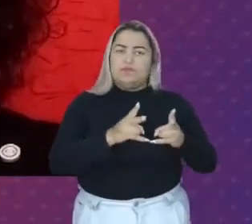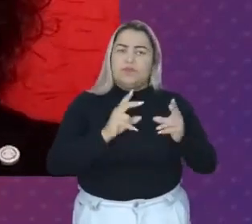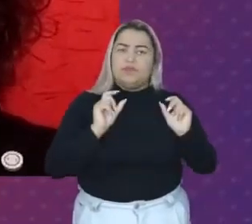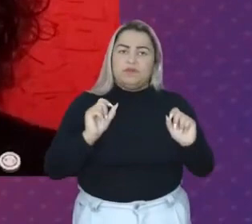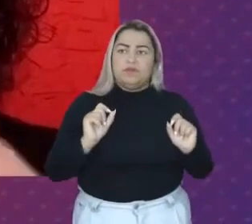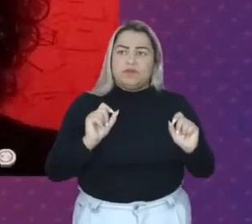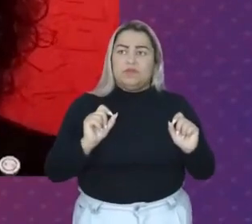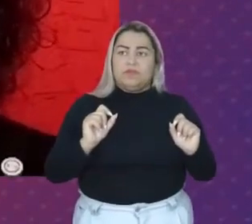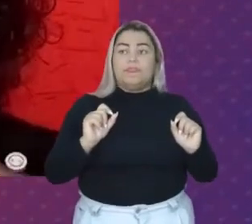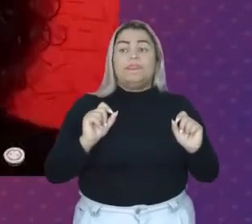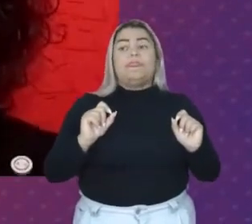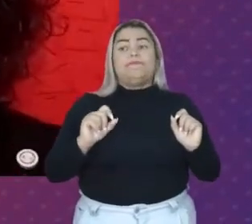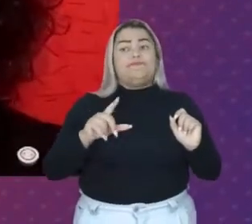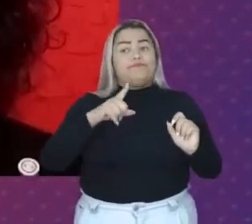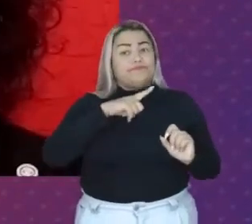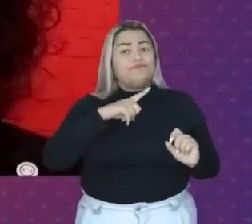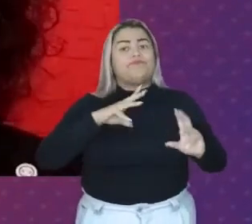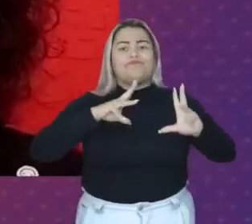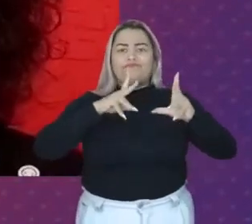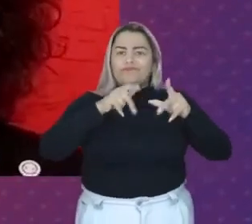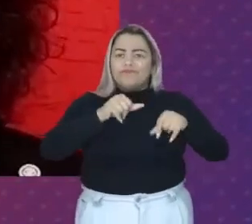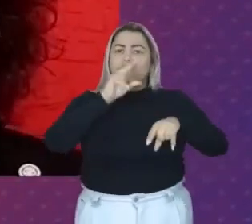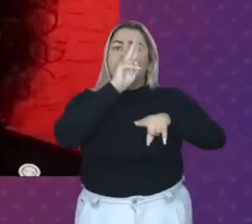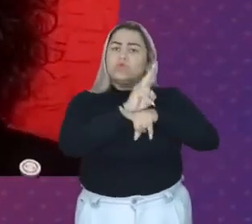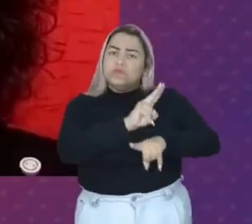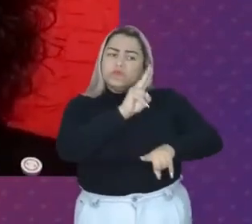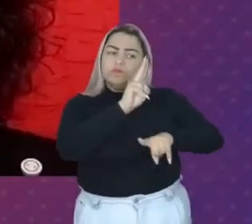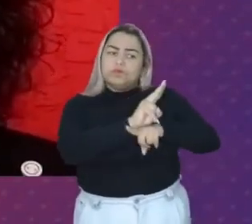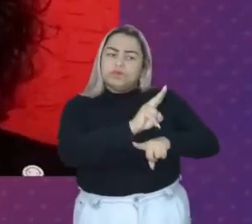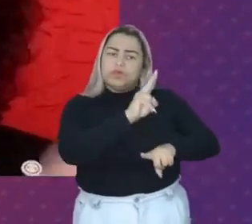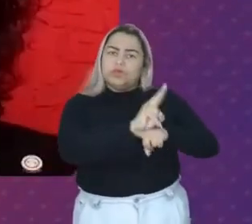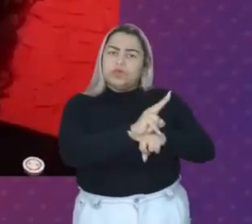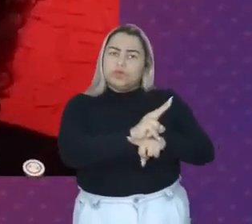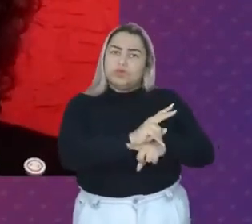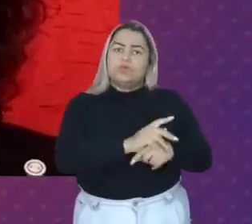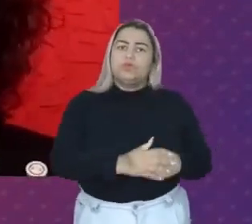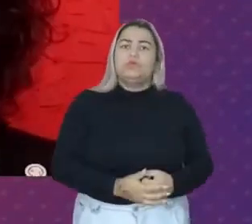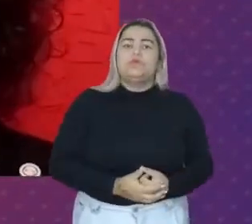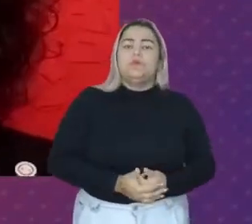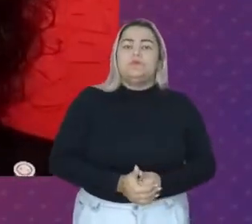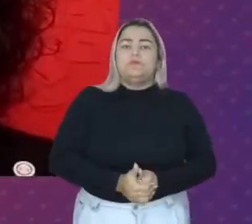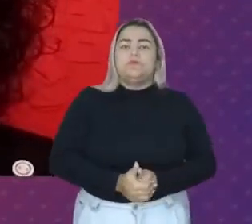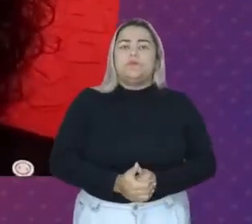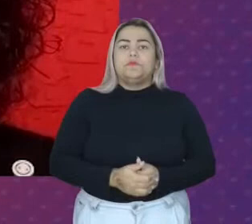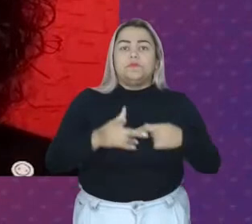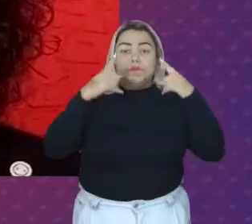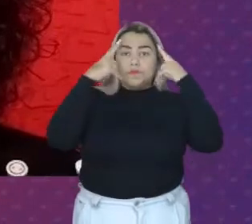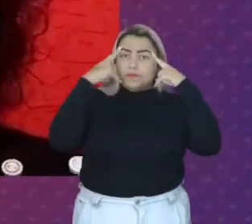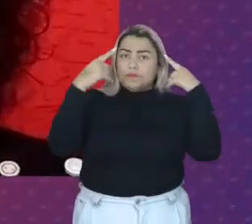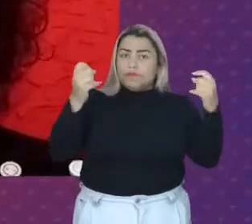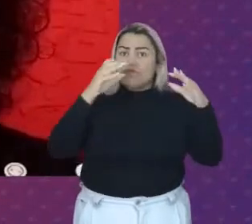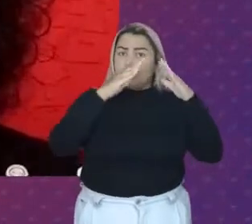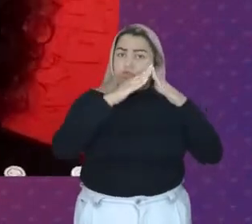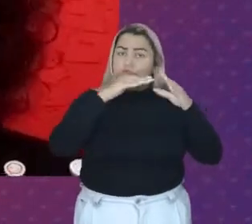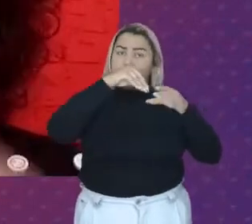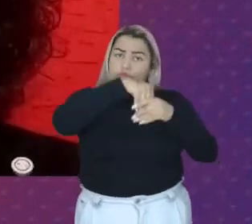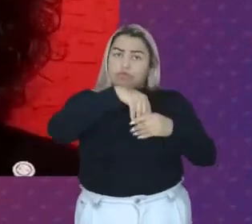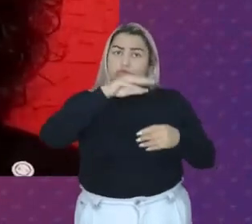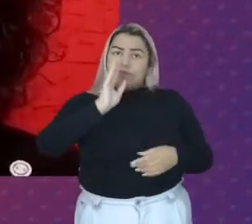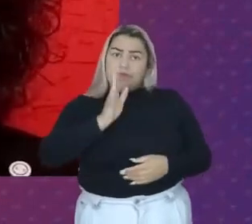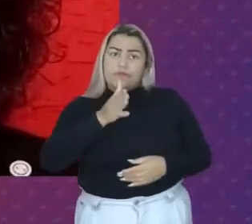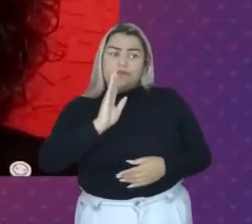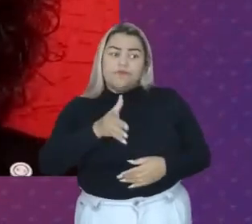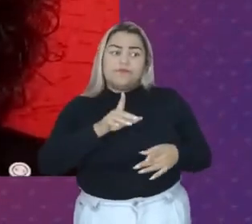a coisa de a gente tem que estar o tempo todo se defendendo, né? Então, e a violência doméstica, a gente já sabe,